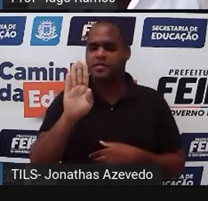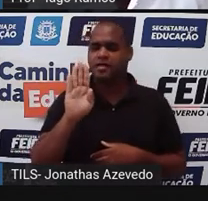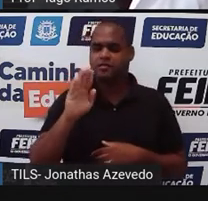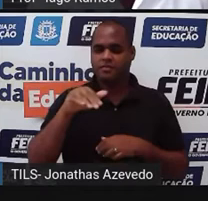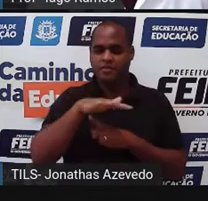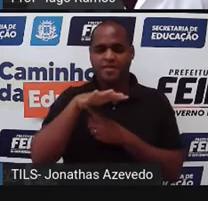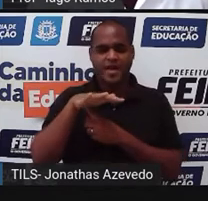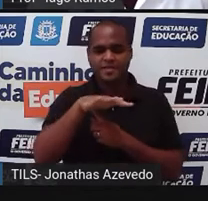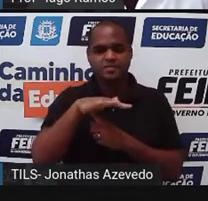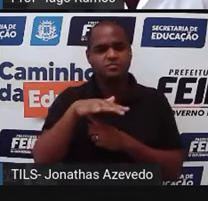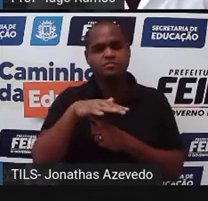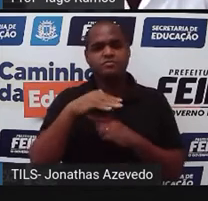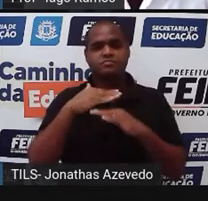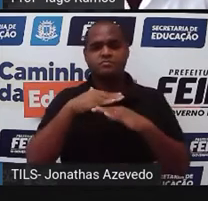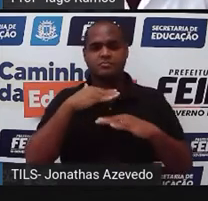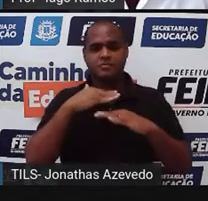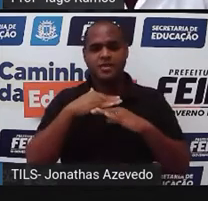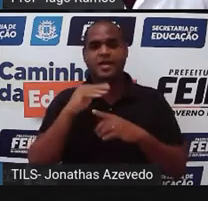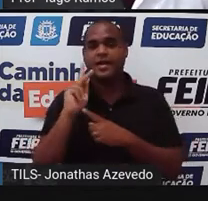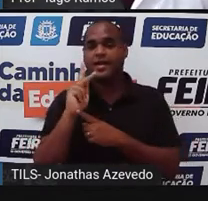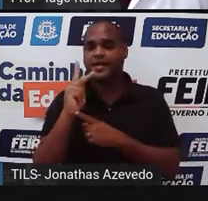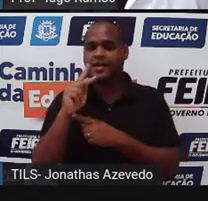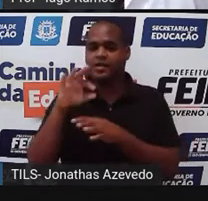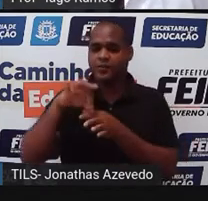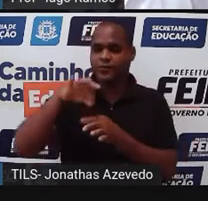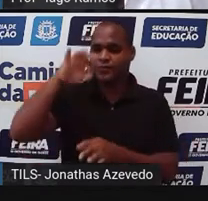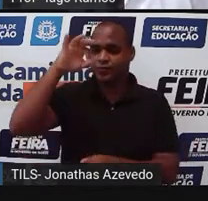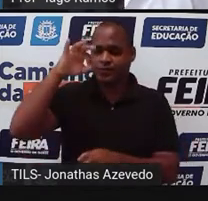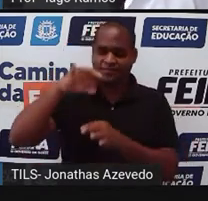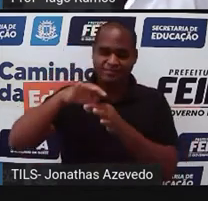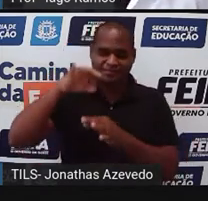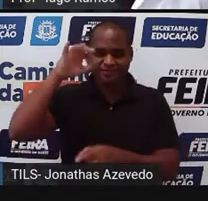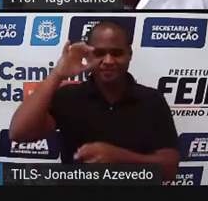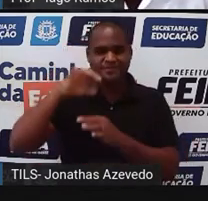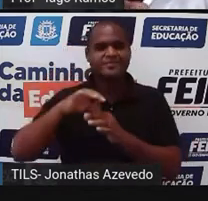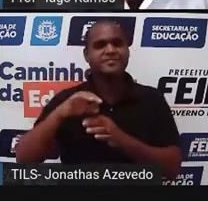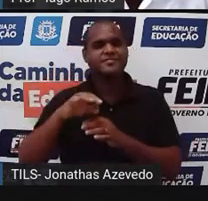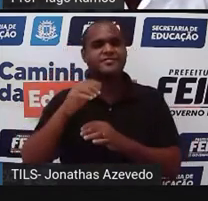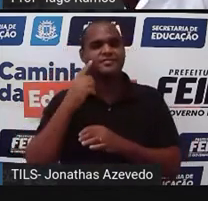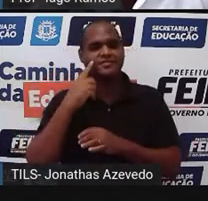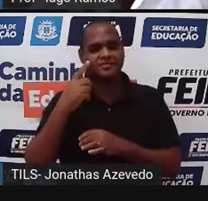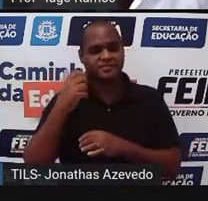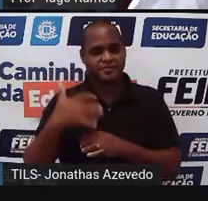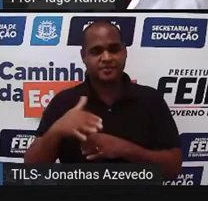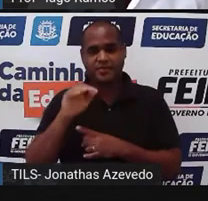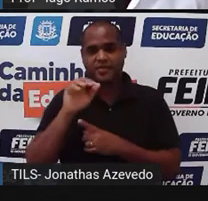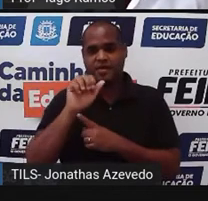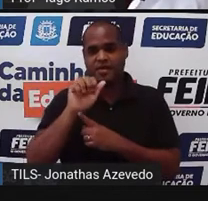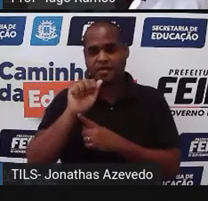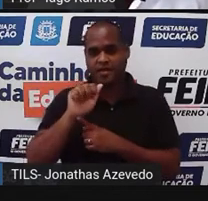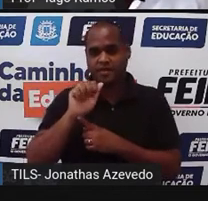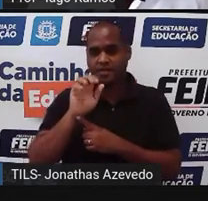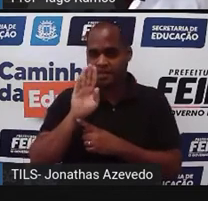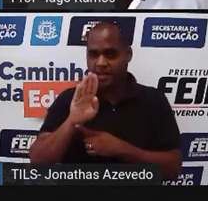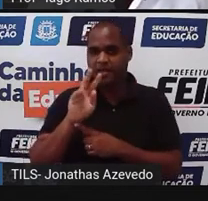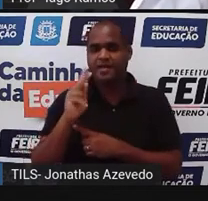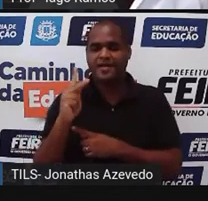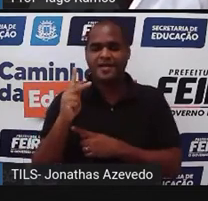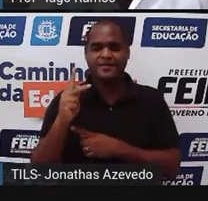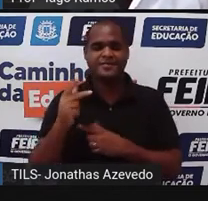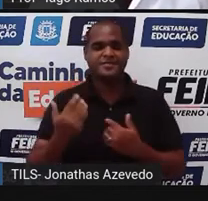é base o comprimento o h é a altura ou largura então tele comprimento vezes altura